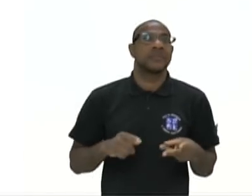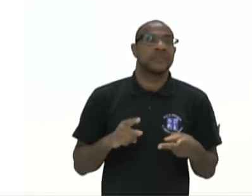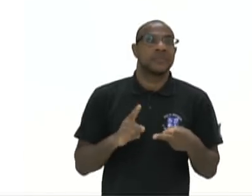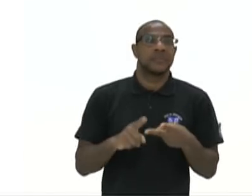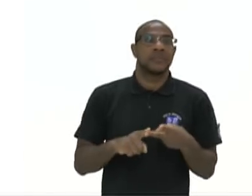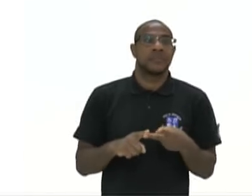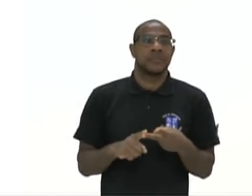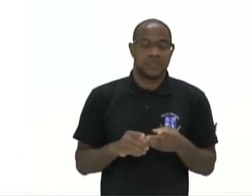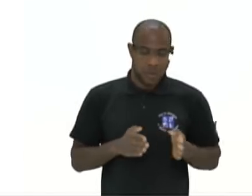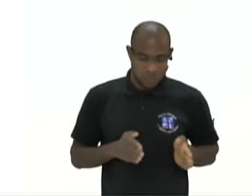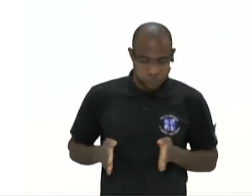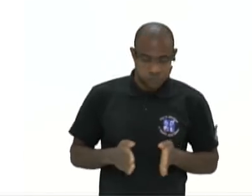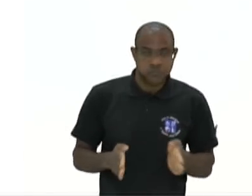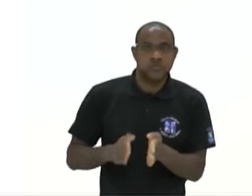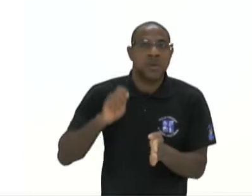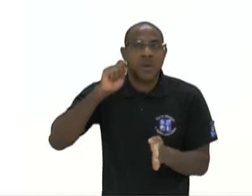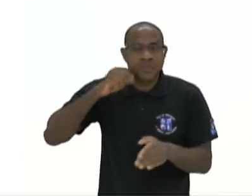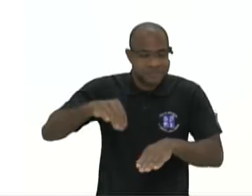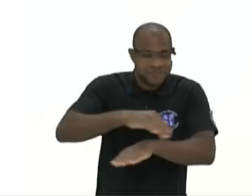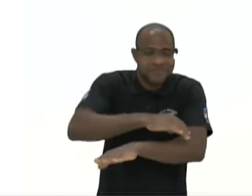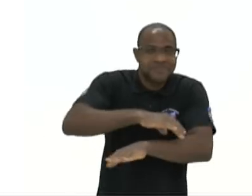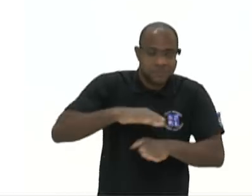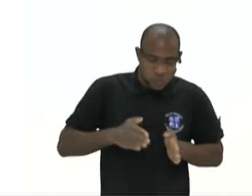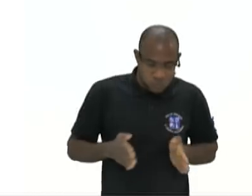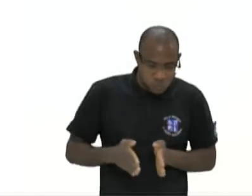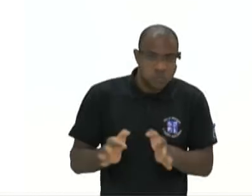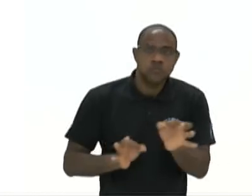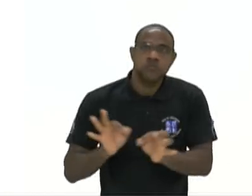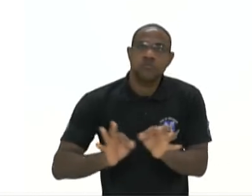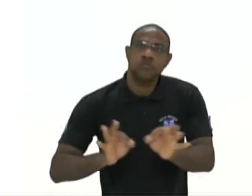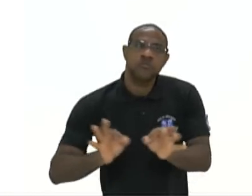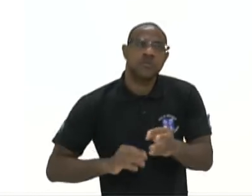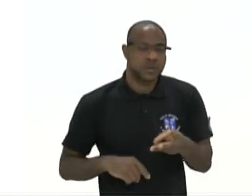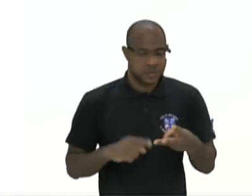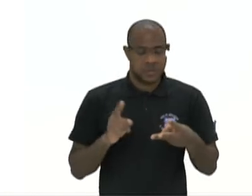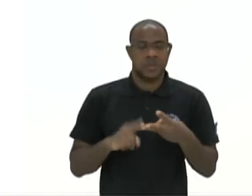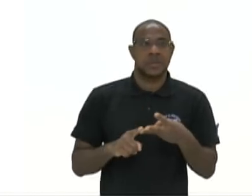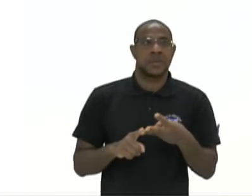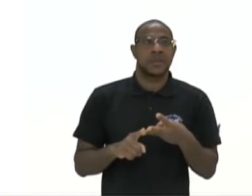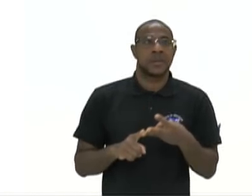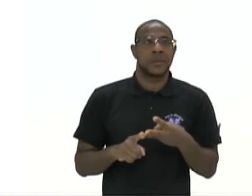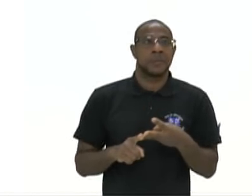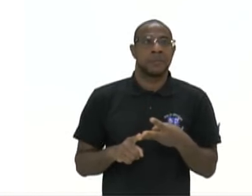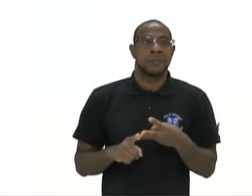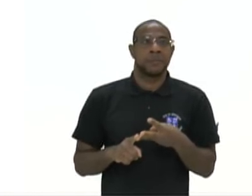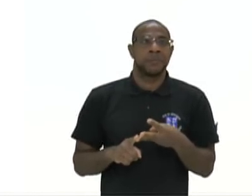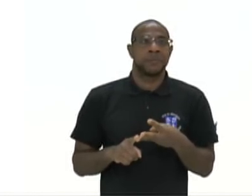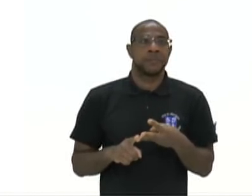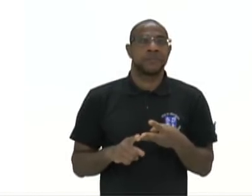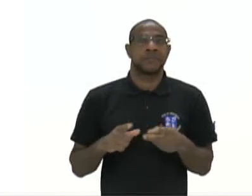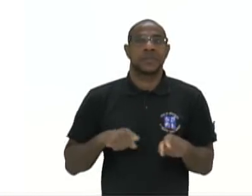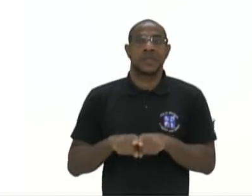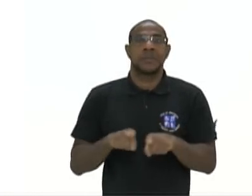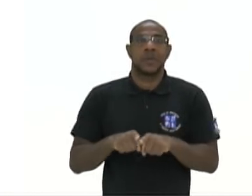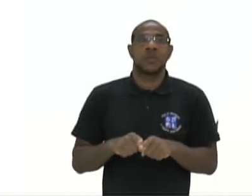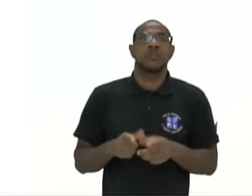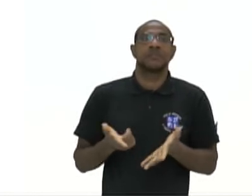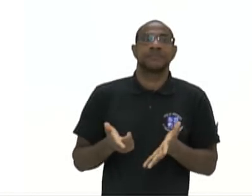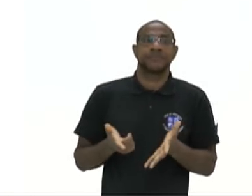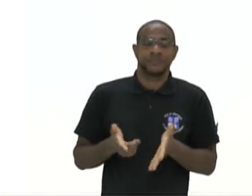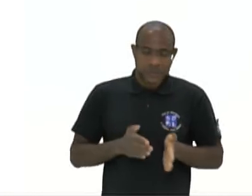pavimentação da Avenida Pedro Moreira Dias. Terceiro, pavimentação das travessas da estrada do